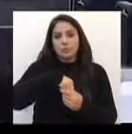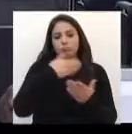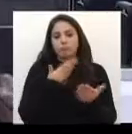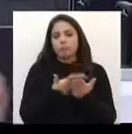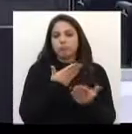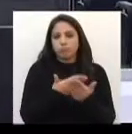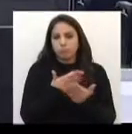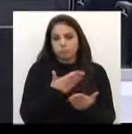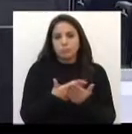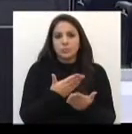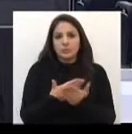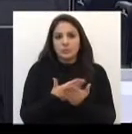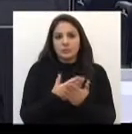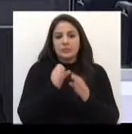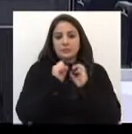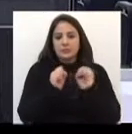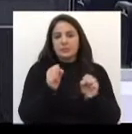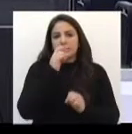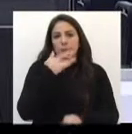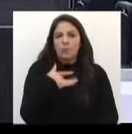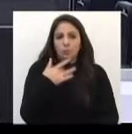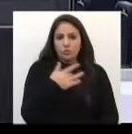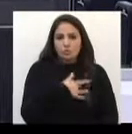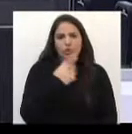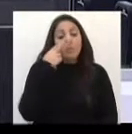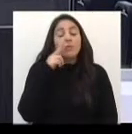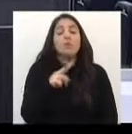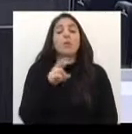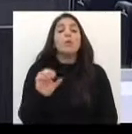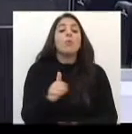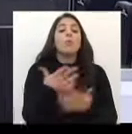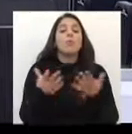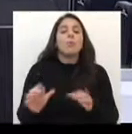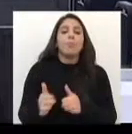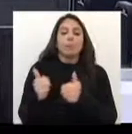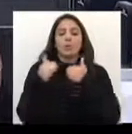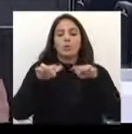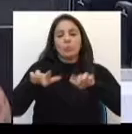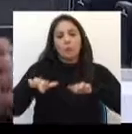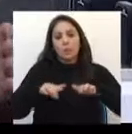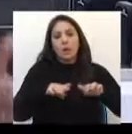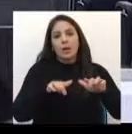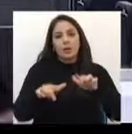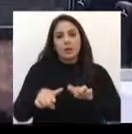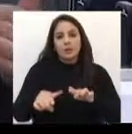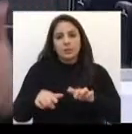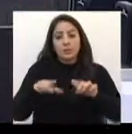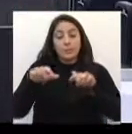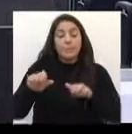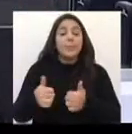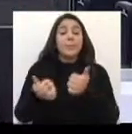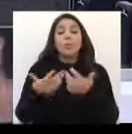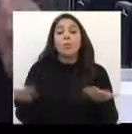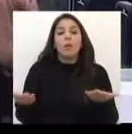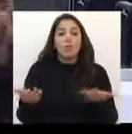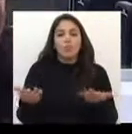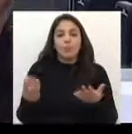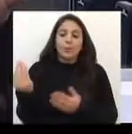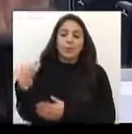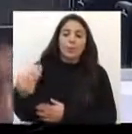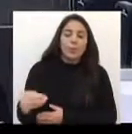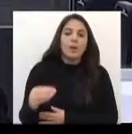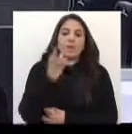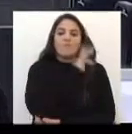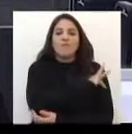estudo da Secretaria de Saúde, verificar qual é o melhor local, qual é o melhor ambulatório ou PSF para se colocar